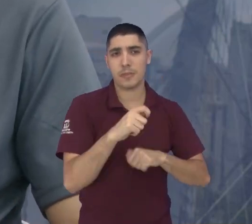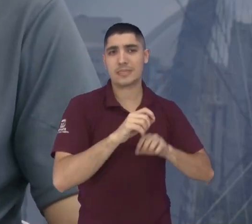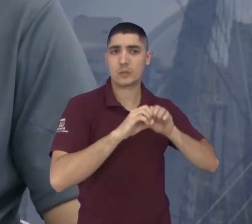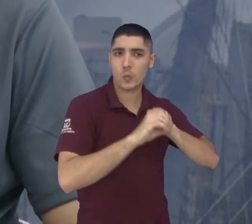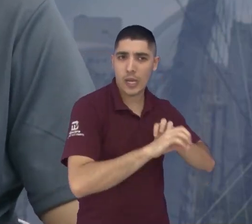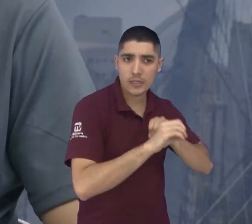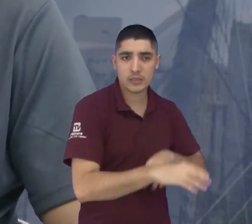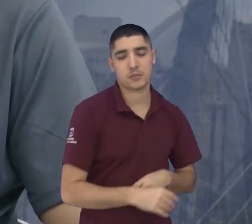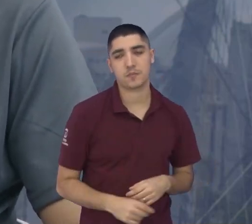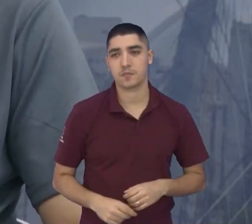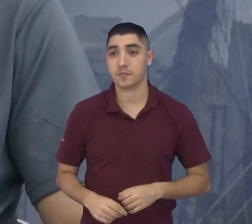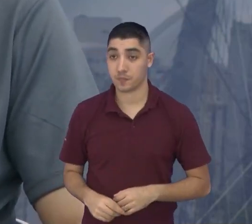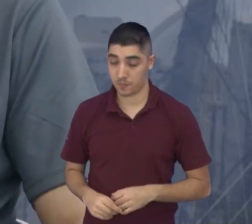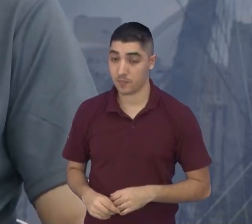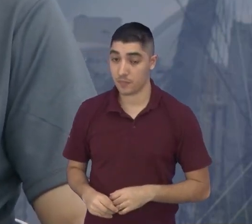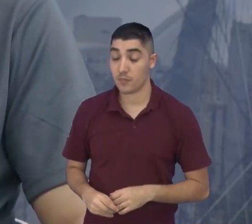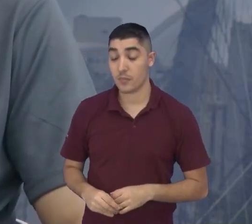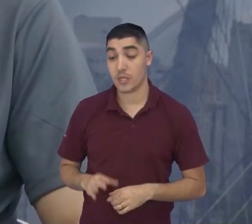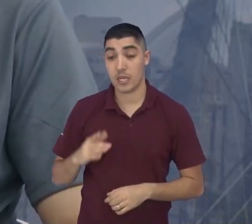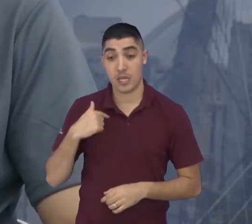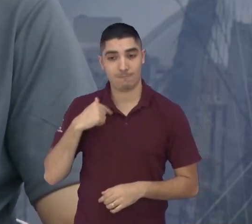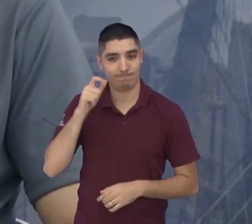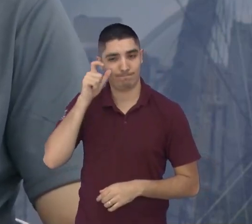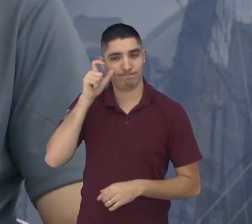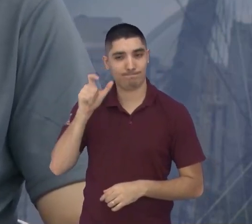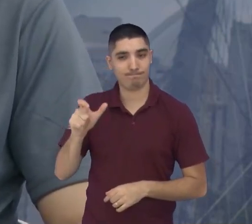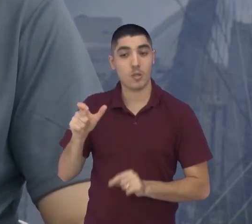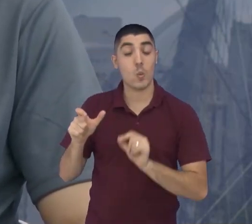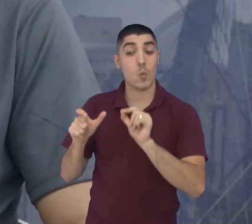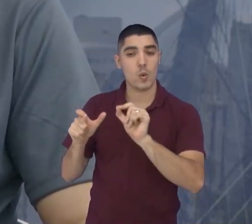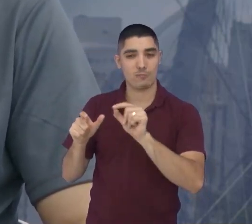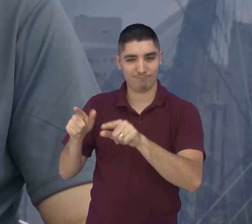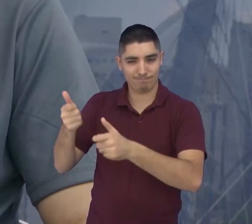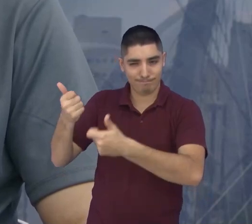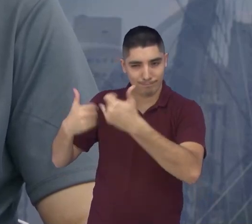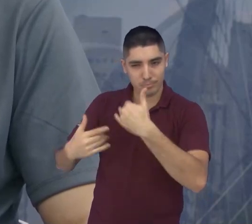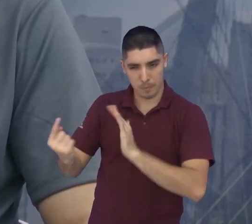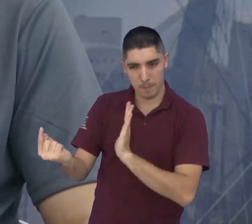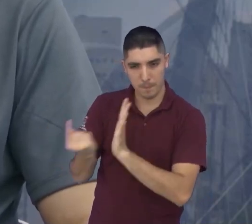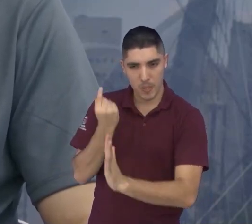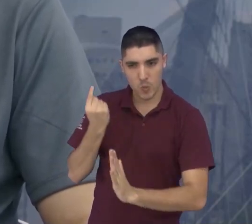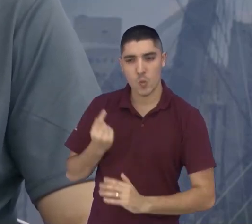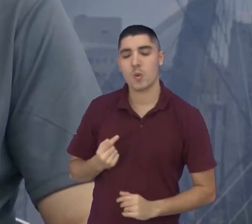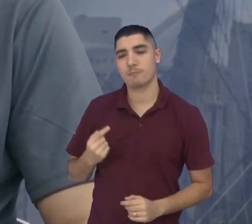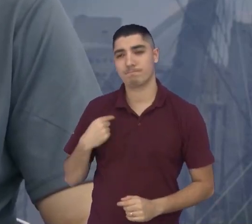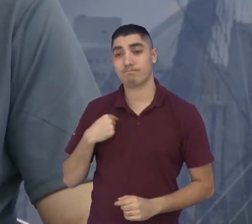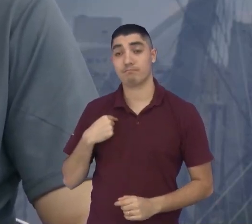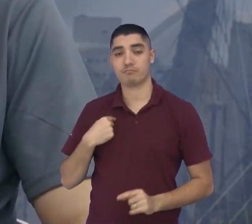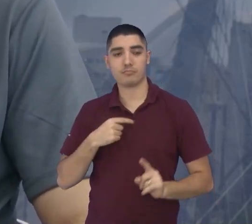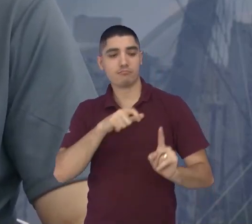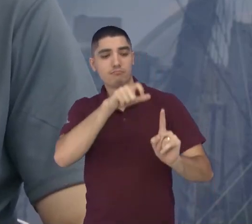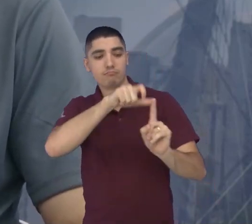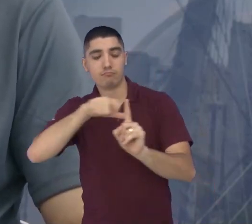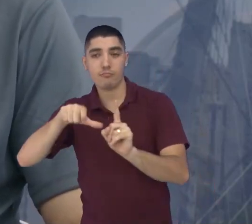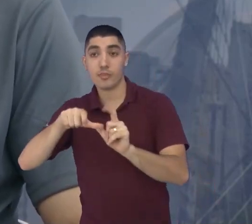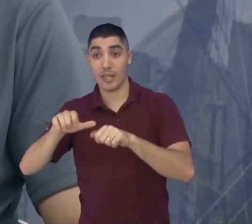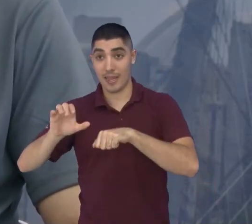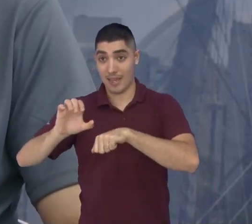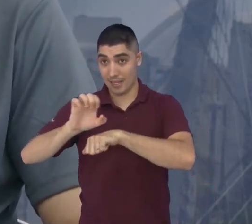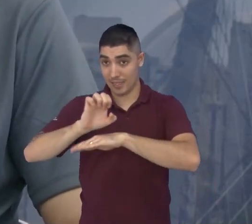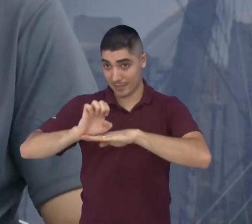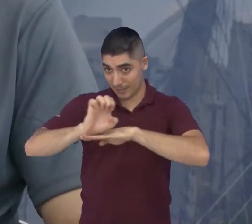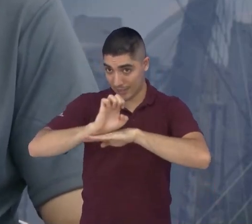interessante. Eu costumo, quando a gente recebe estagiários, por exemplo, no